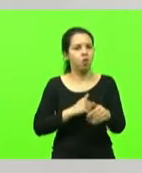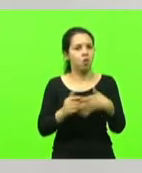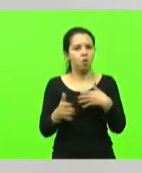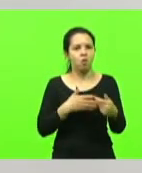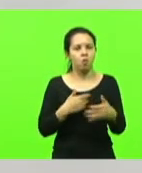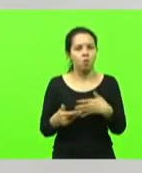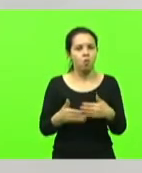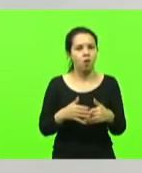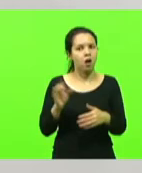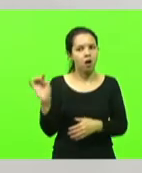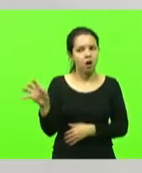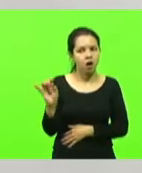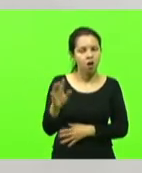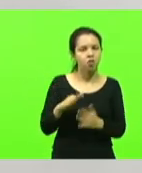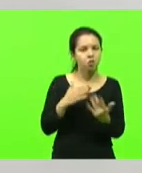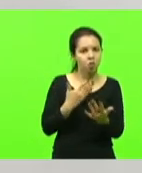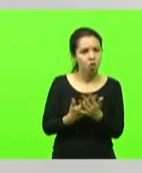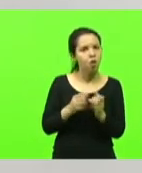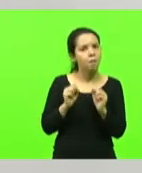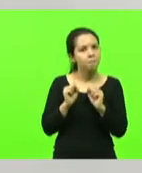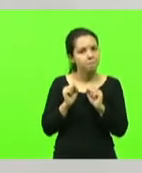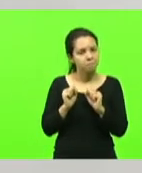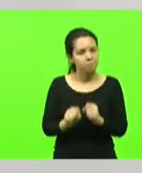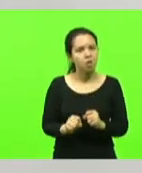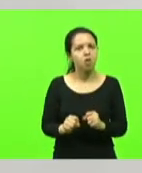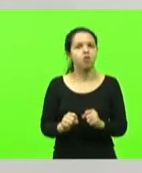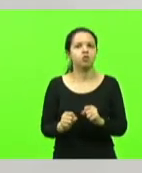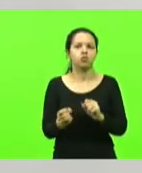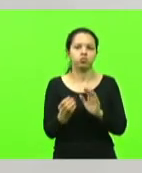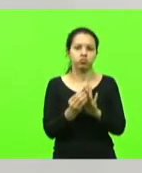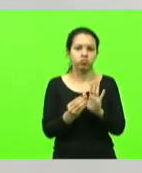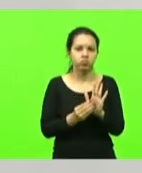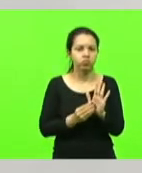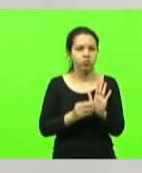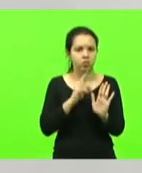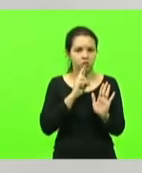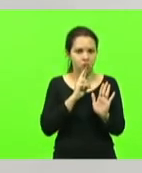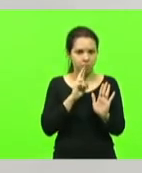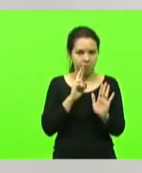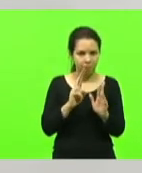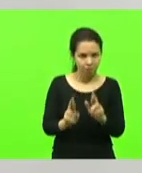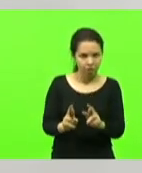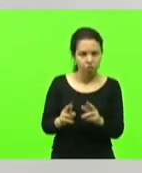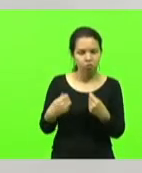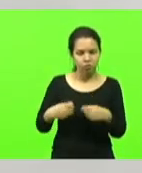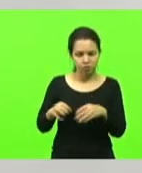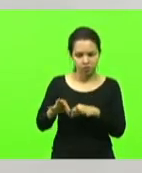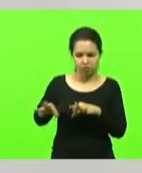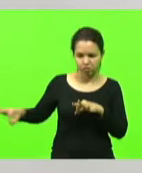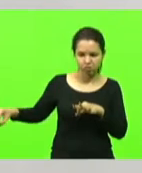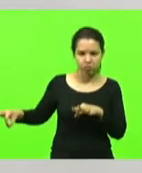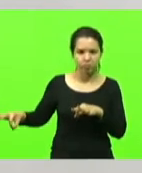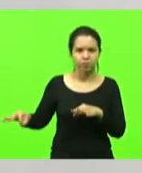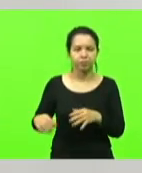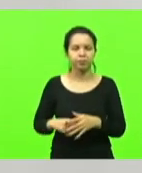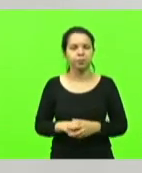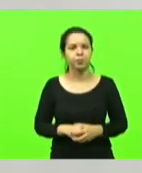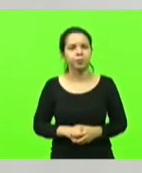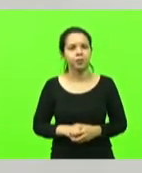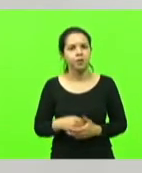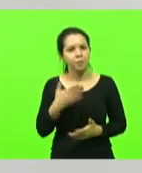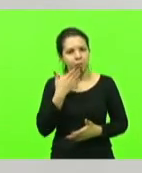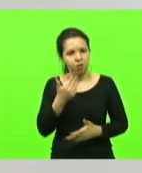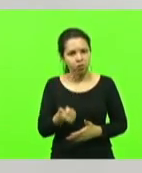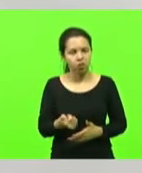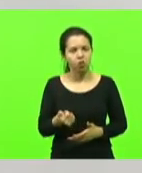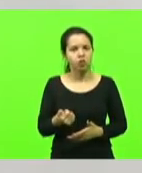pode estabelecer no seu placão esse critério, desde que respeite o raio, é isso? Não seria mais justo dividir a turma pelo metro